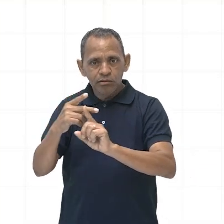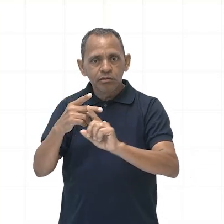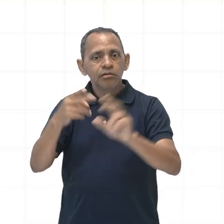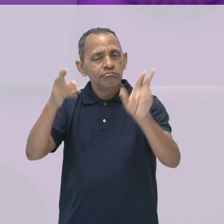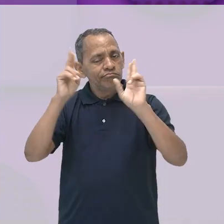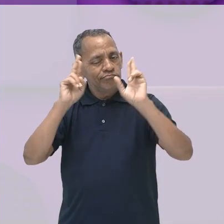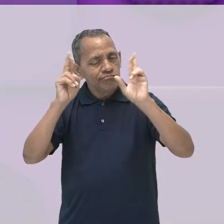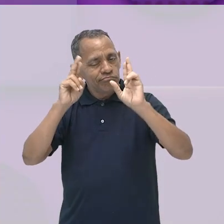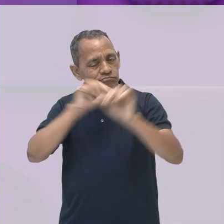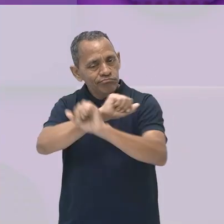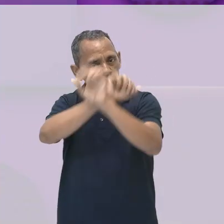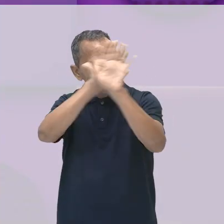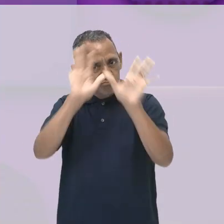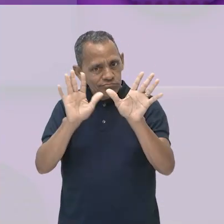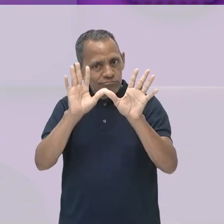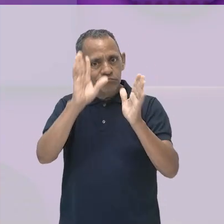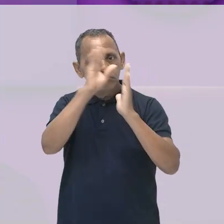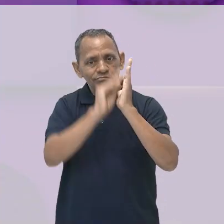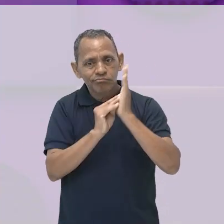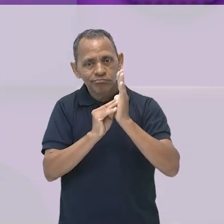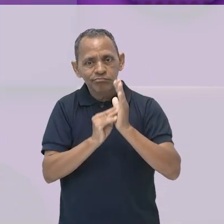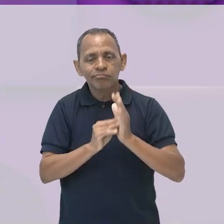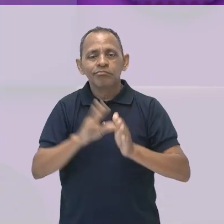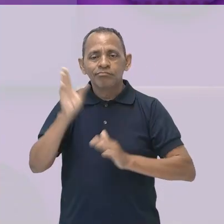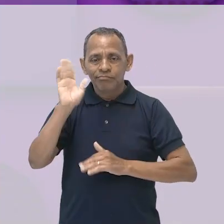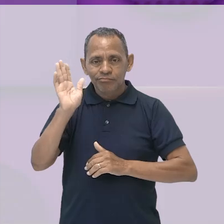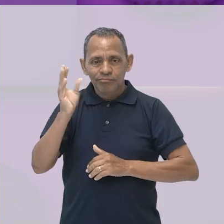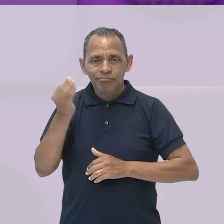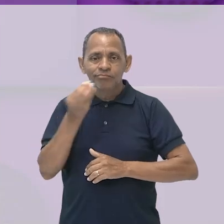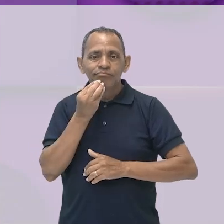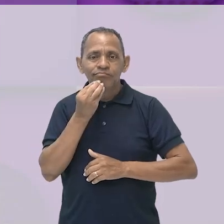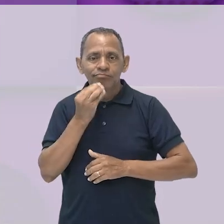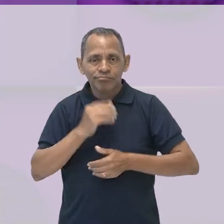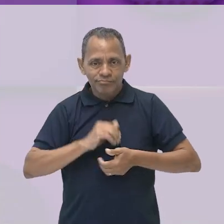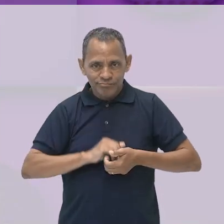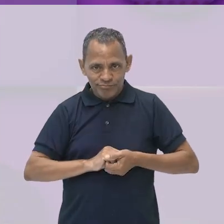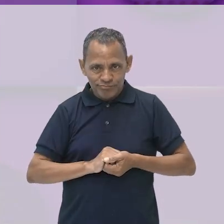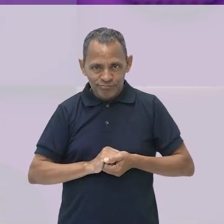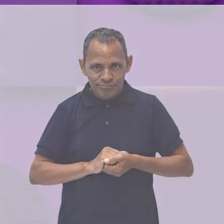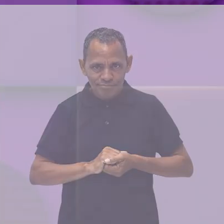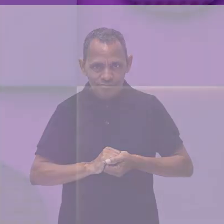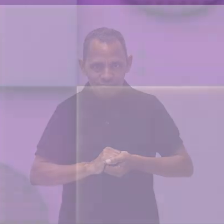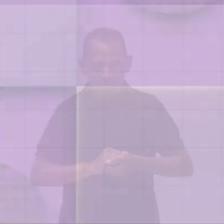Espero que tenha ficado claro aí esse conteúdo para você. Eu encontro vocês numa próxima oportunidade.